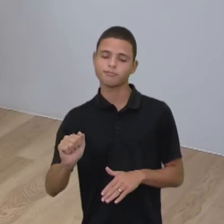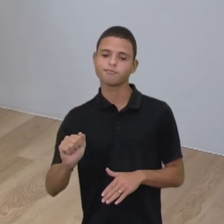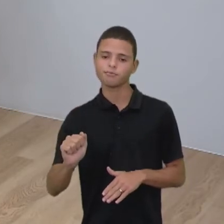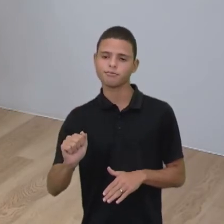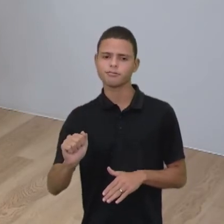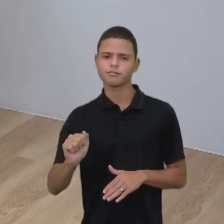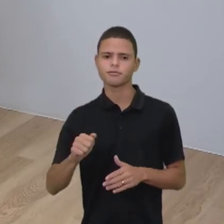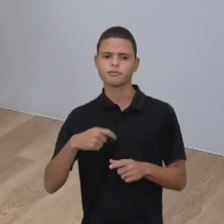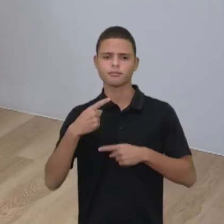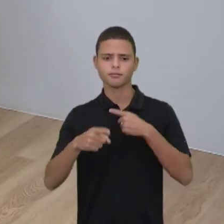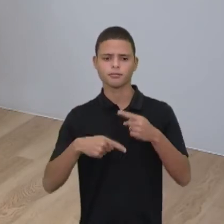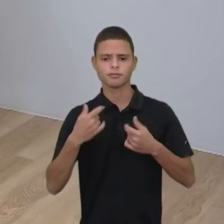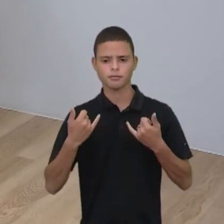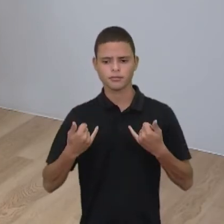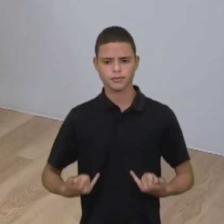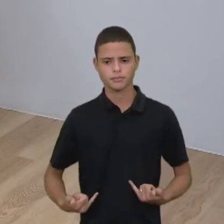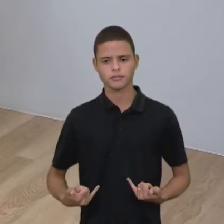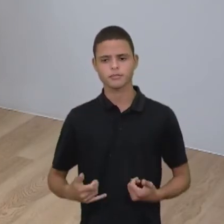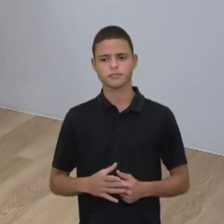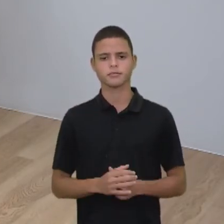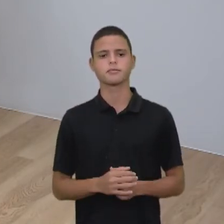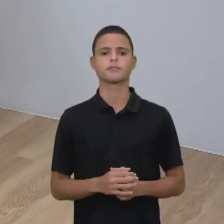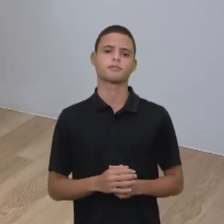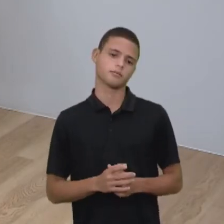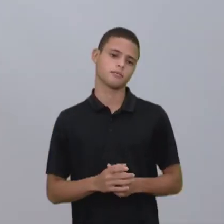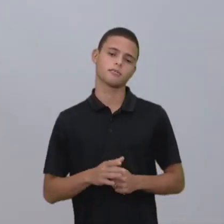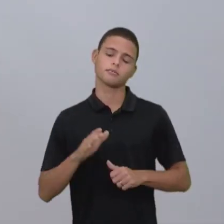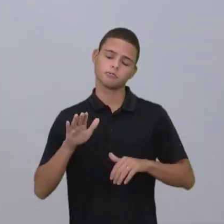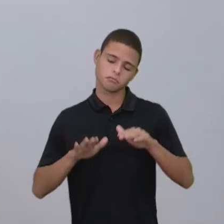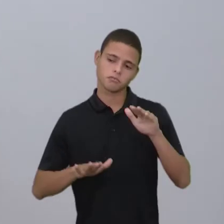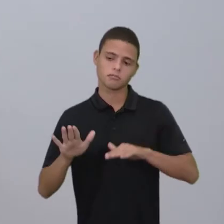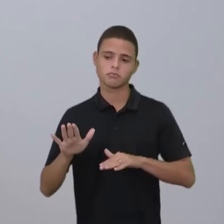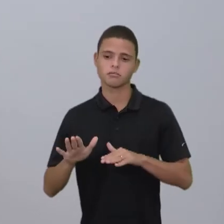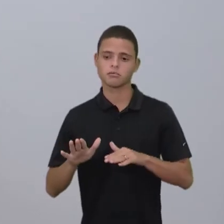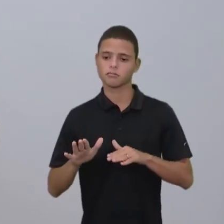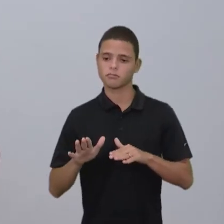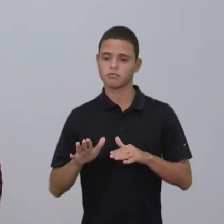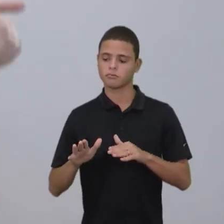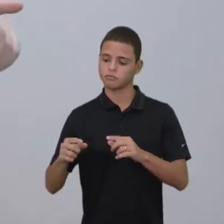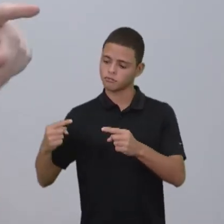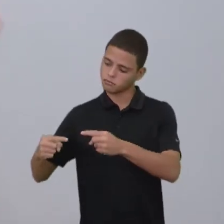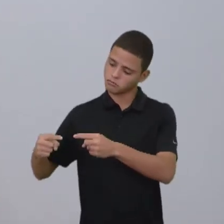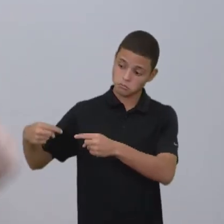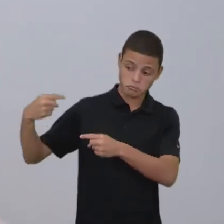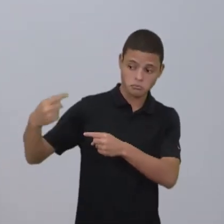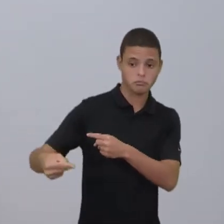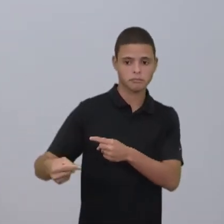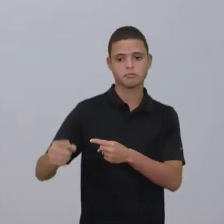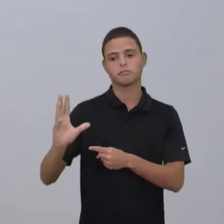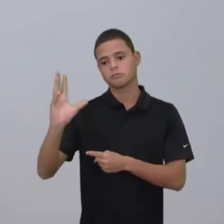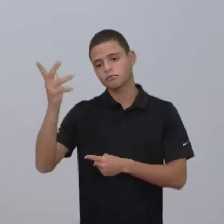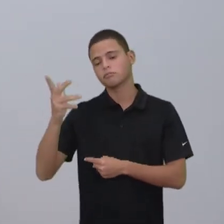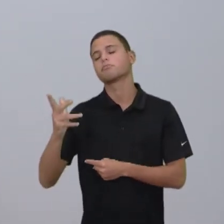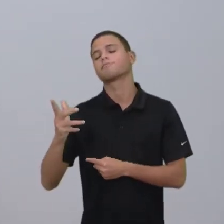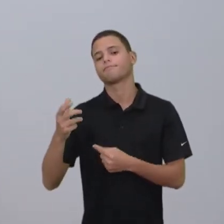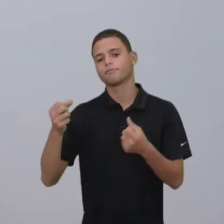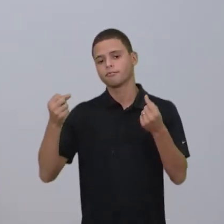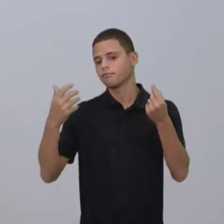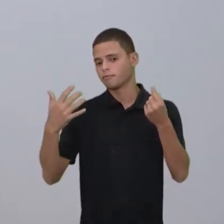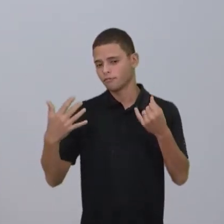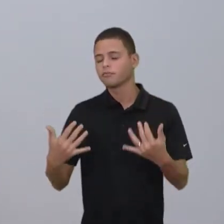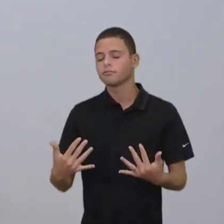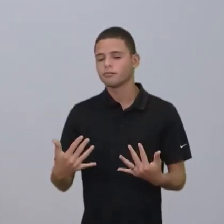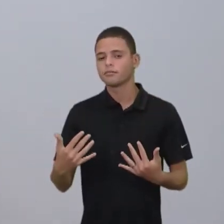anorexia? Seguramente, muitas vezes um decorre do outro. Essa era justamente um dos pontos que eu ia tocar com você,